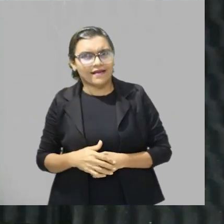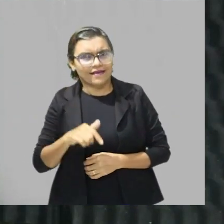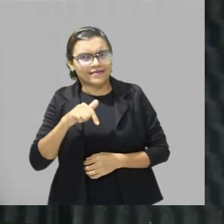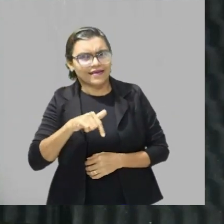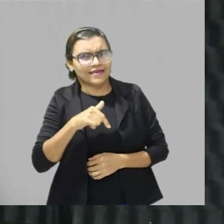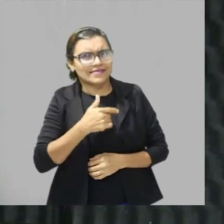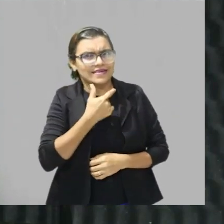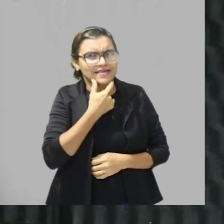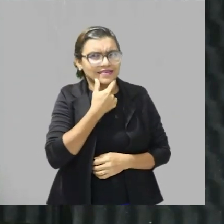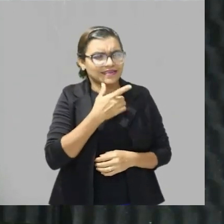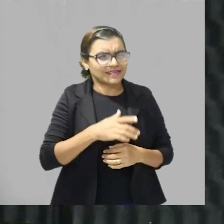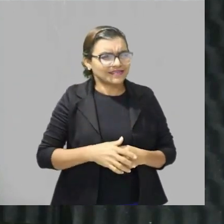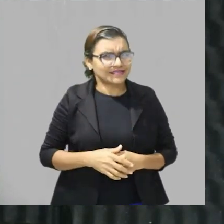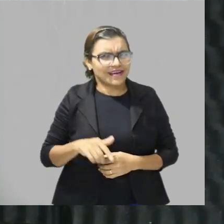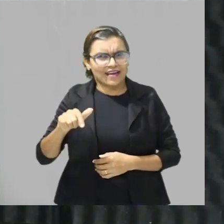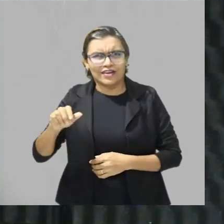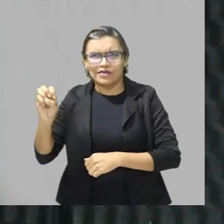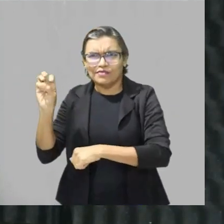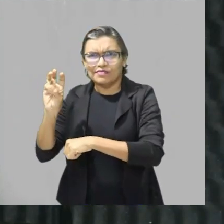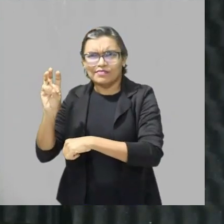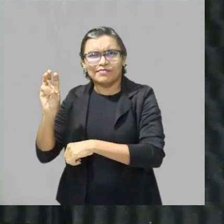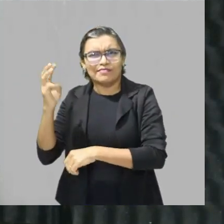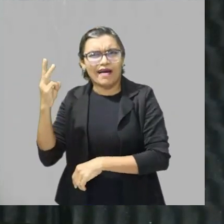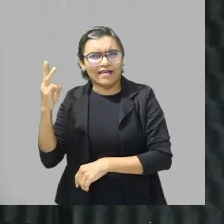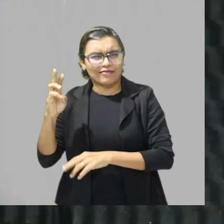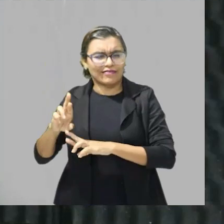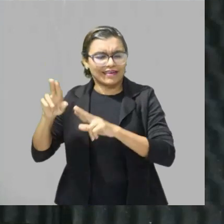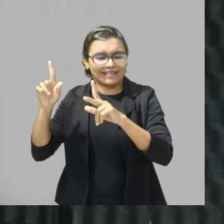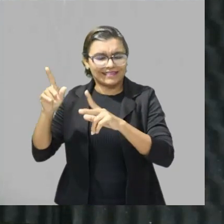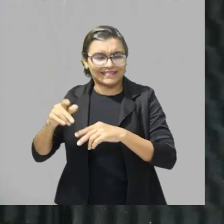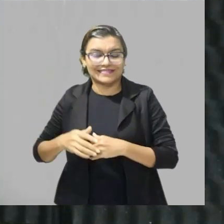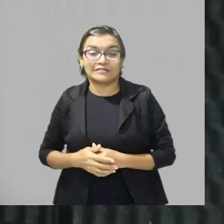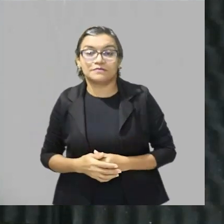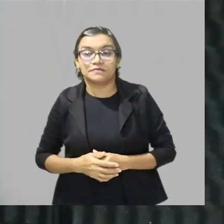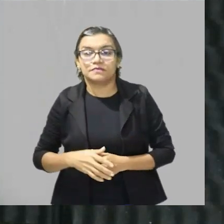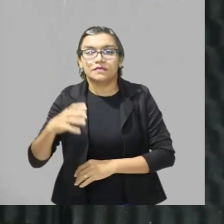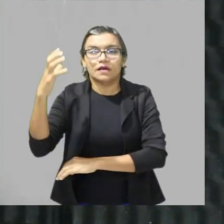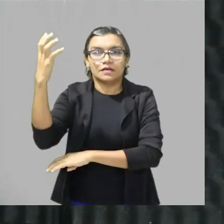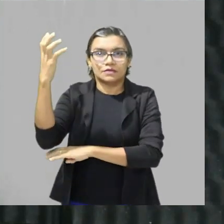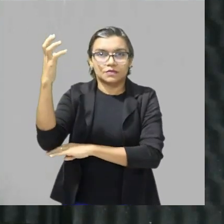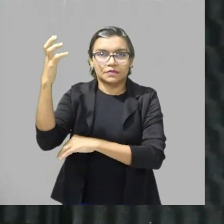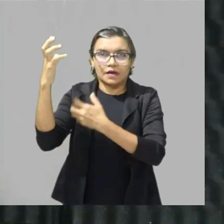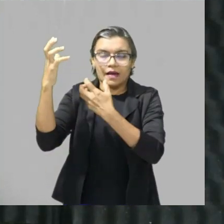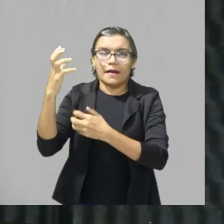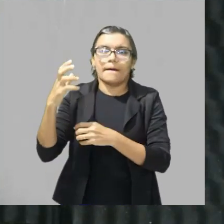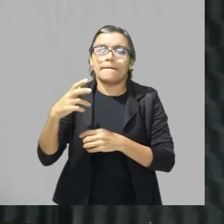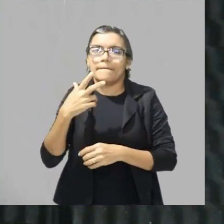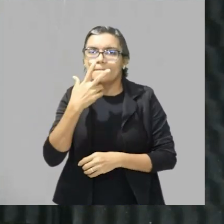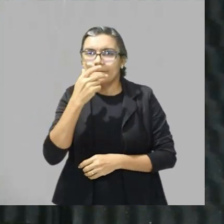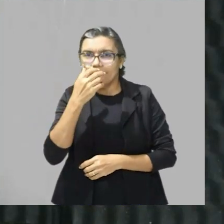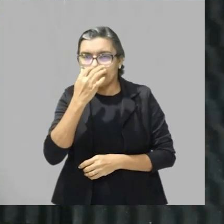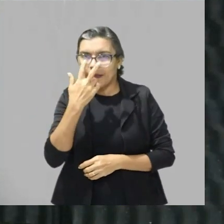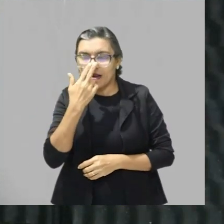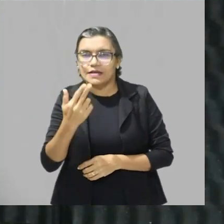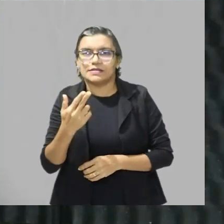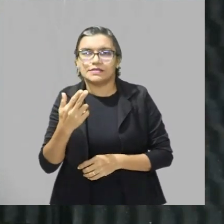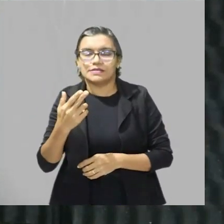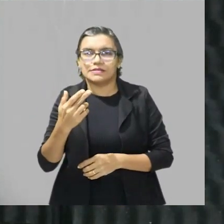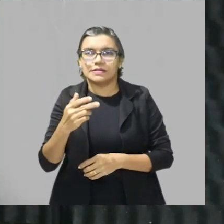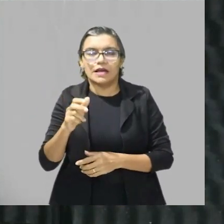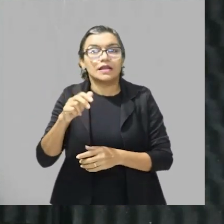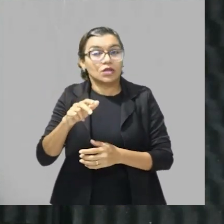isso só que Maranhão Piauí já sabe Ele Cochilou por alguns minutos de repente uma mansão caiu sobre sua cabeça e ele acordou com susto